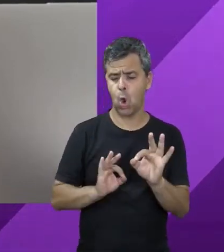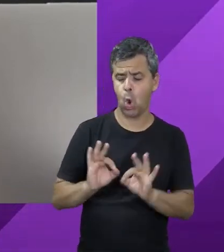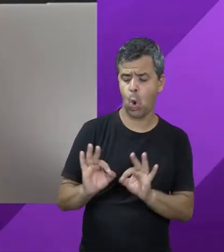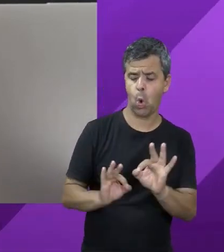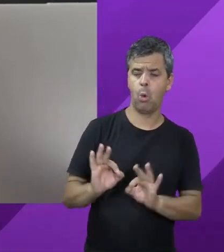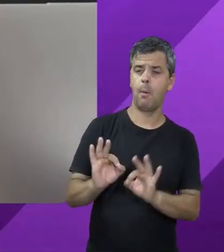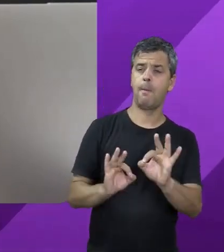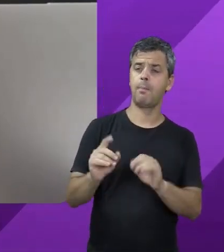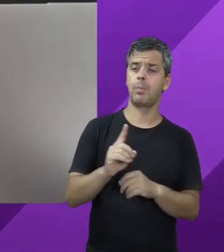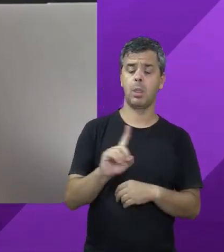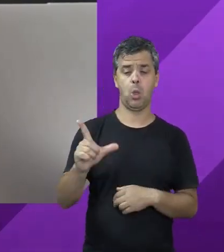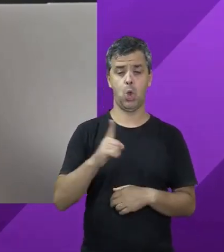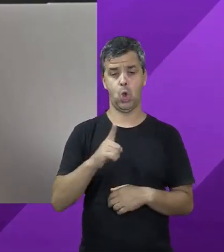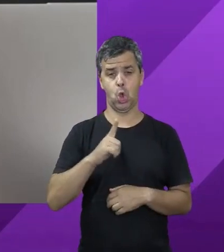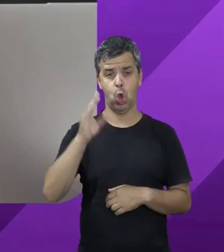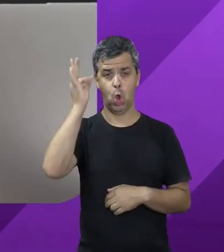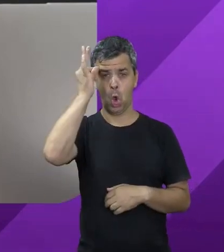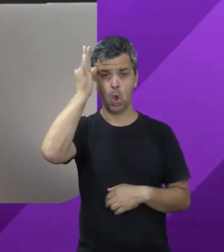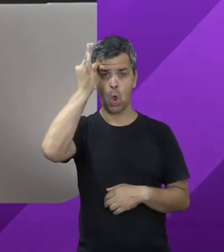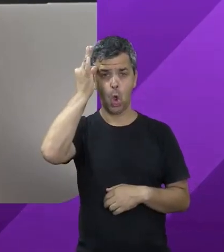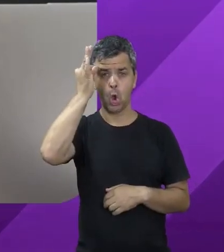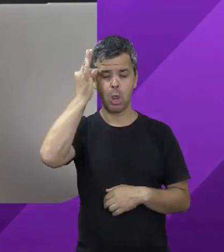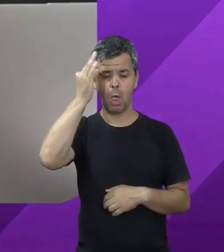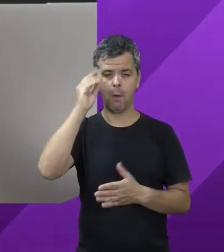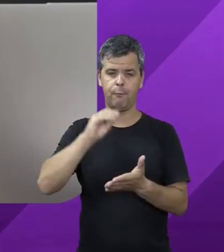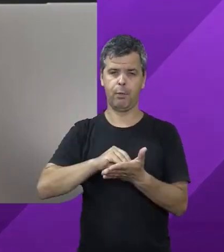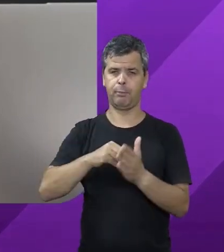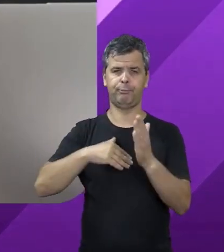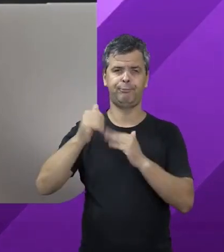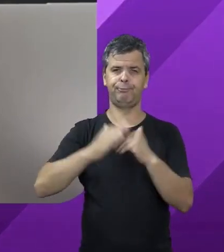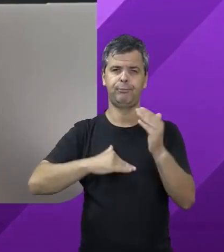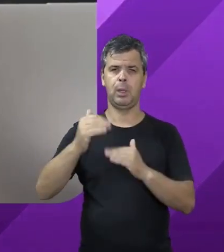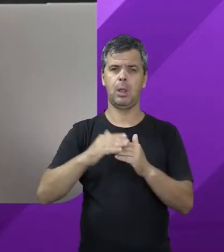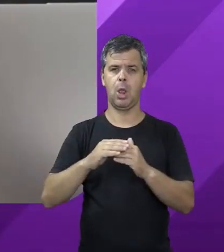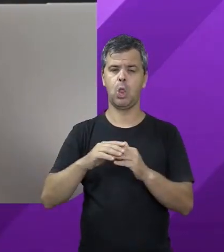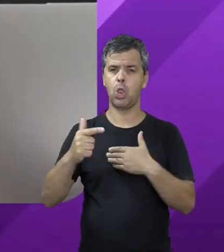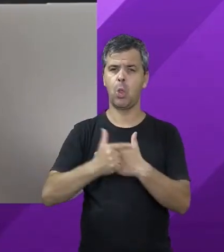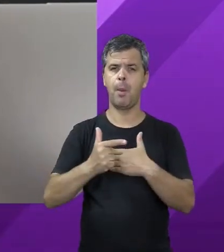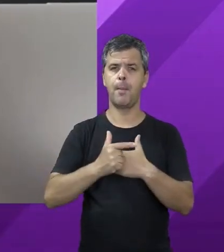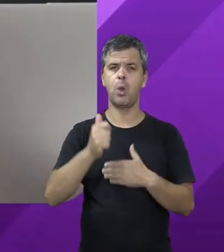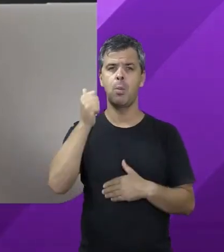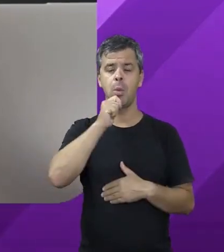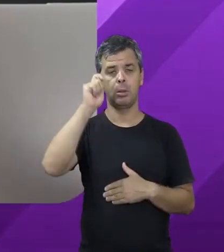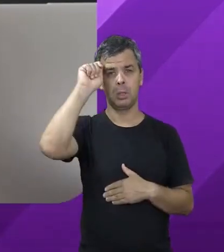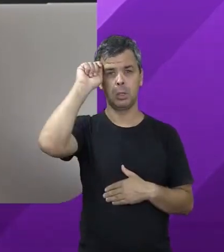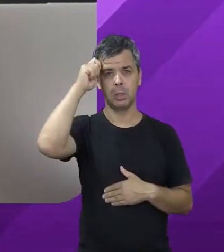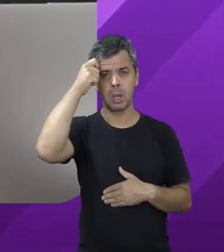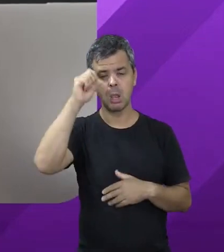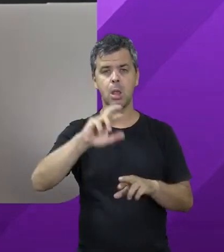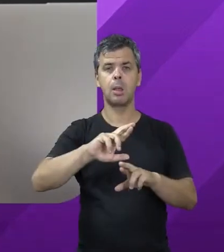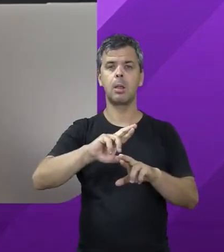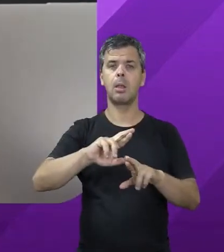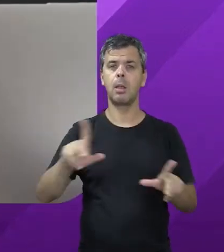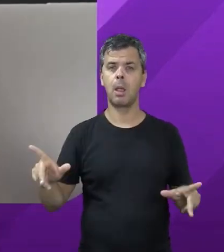organiza que não existe teoria sem prática para a ação das mulheres negras, né? Não existe a